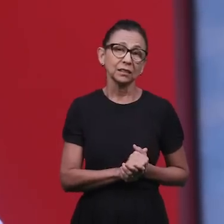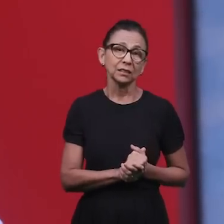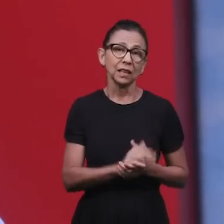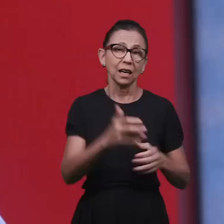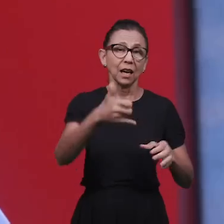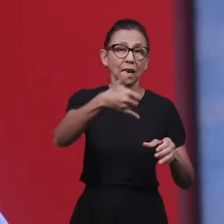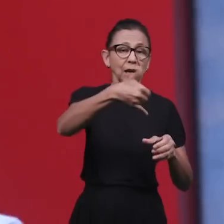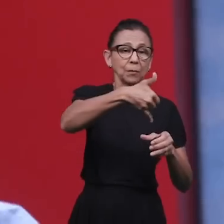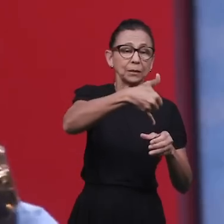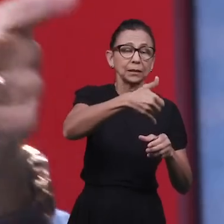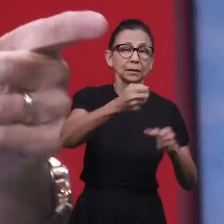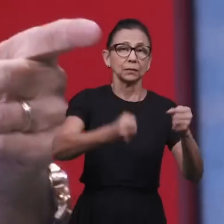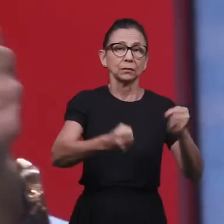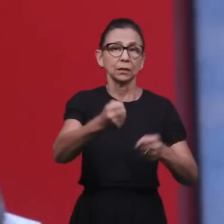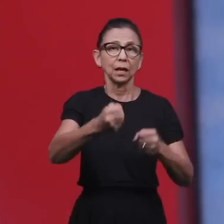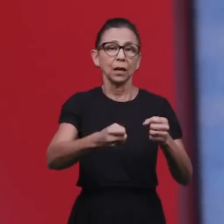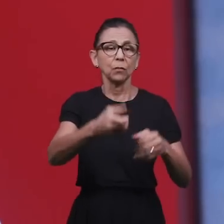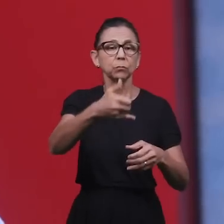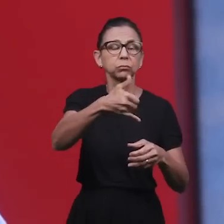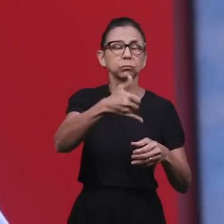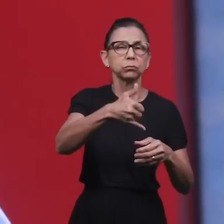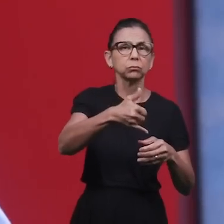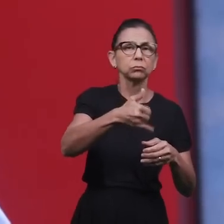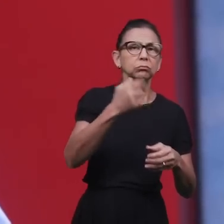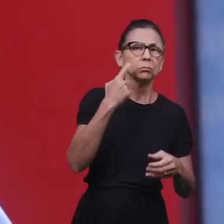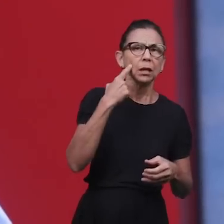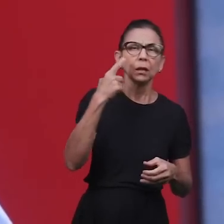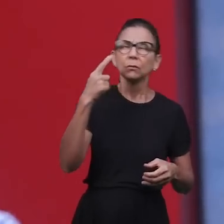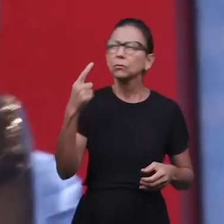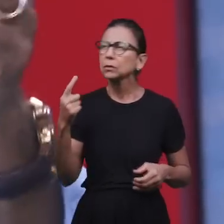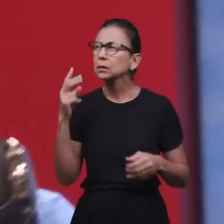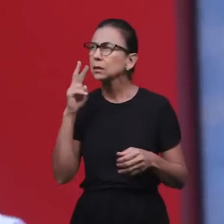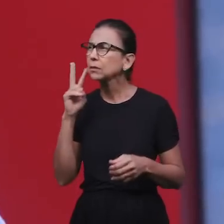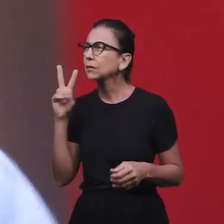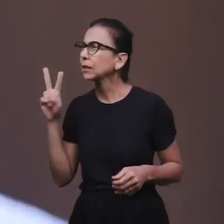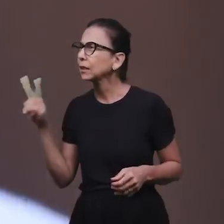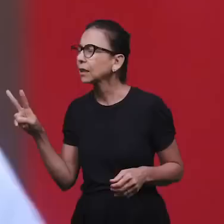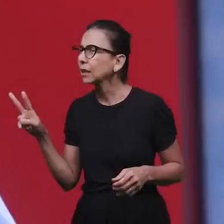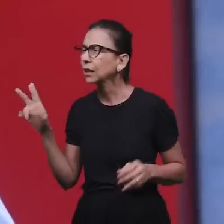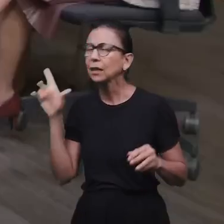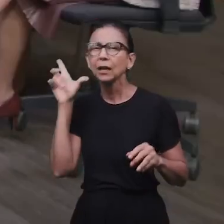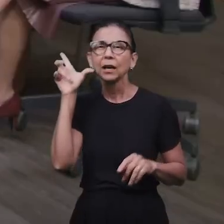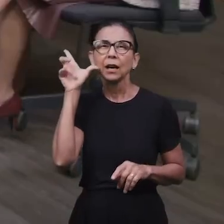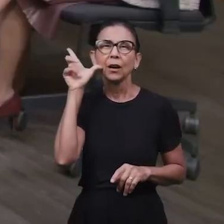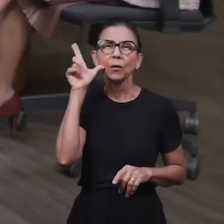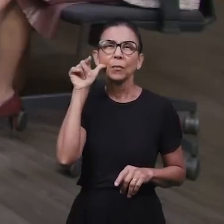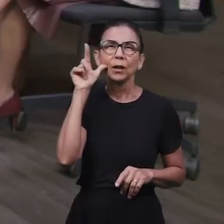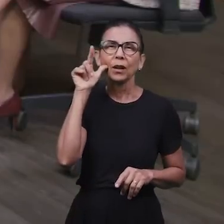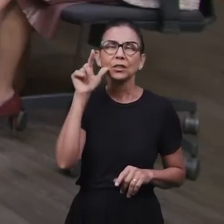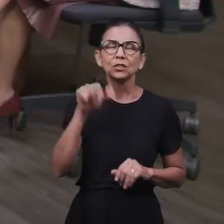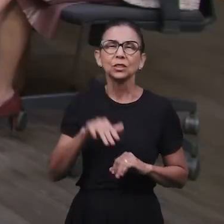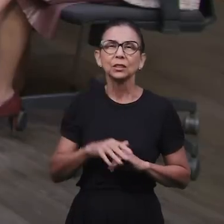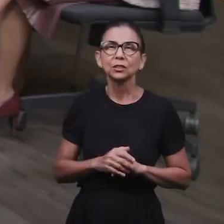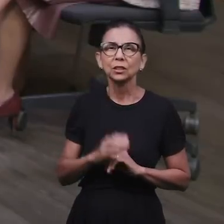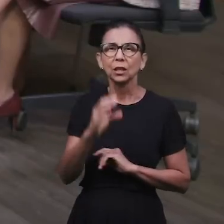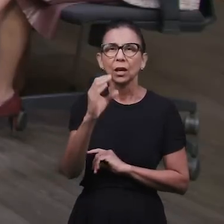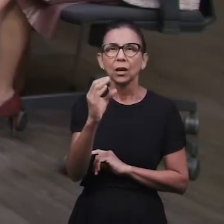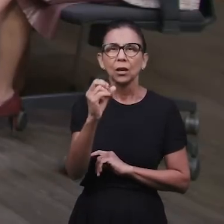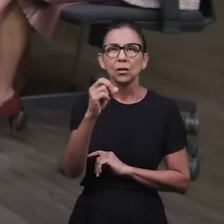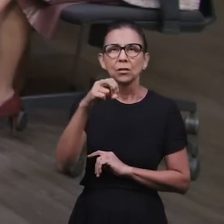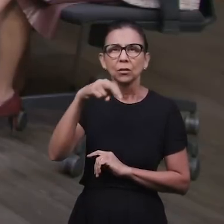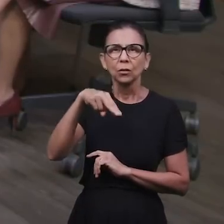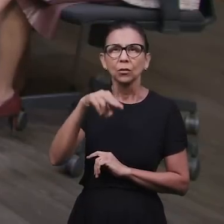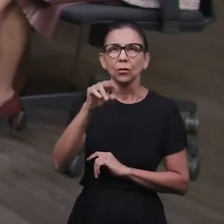conveniência. Qual a função daquela loja ali? Eu pergunto para você. Para mim? Qual a função